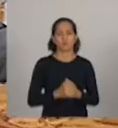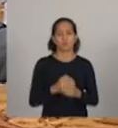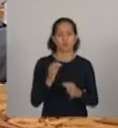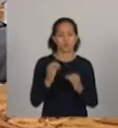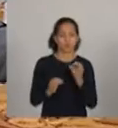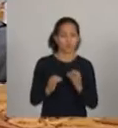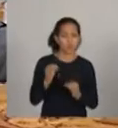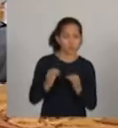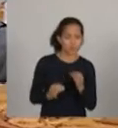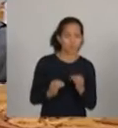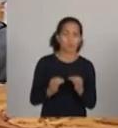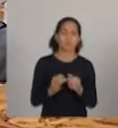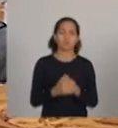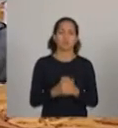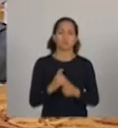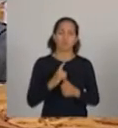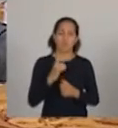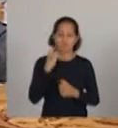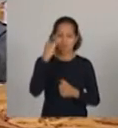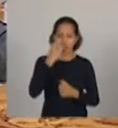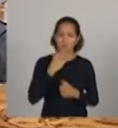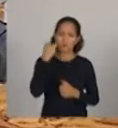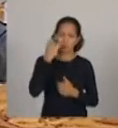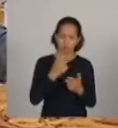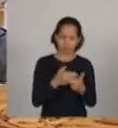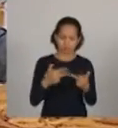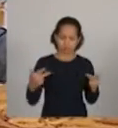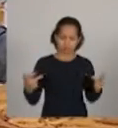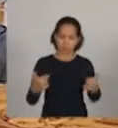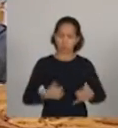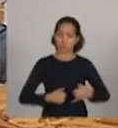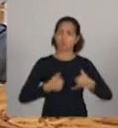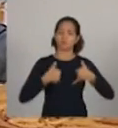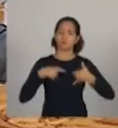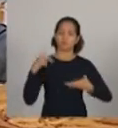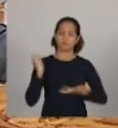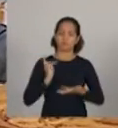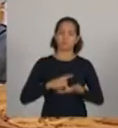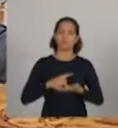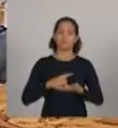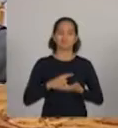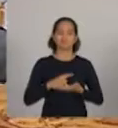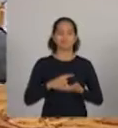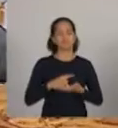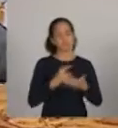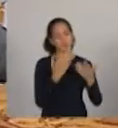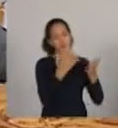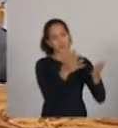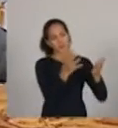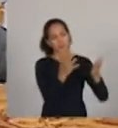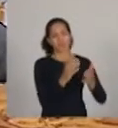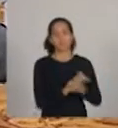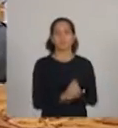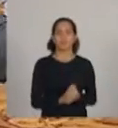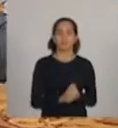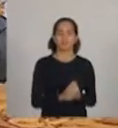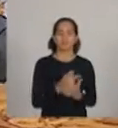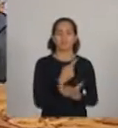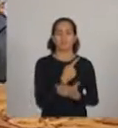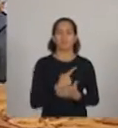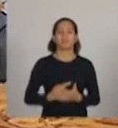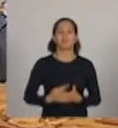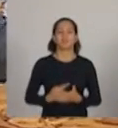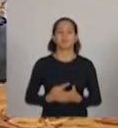juristas, ilustres advogados. Então eu fiquei muito satisfeito, parabenizo ao nosso